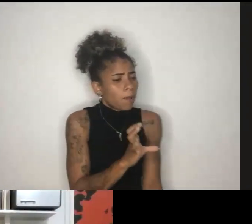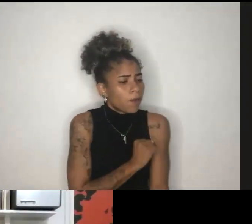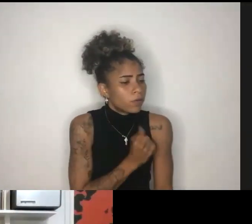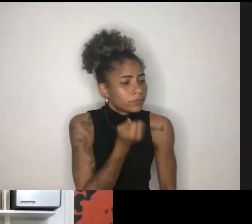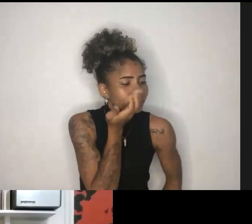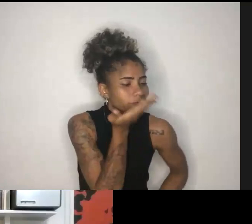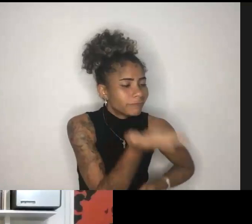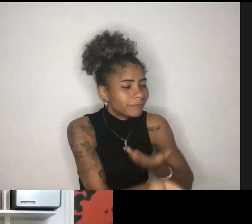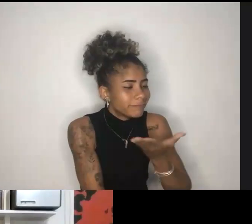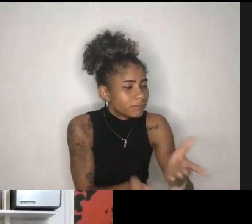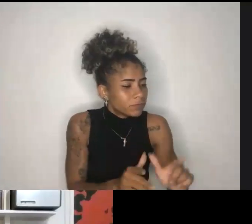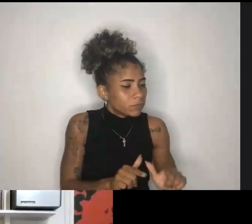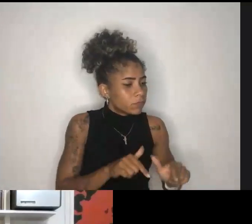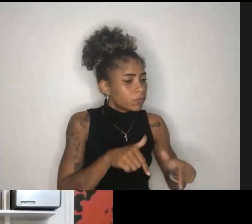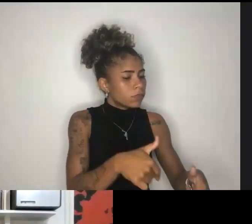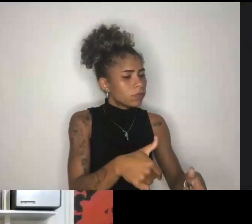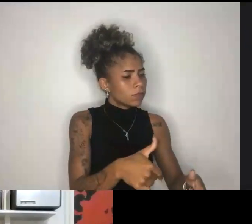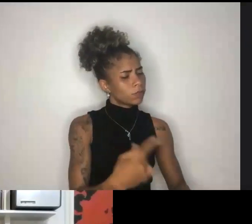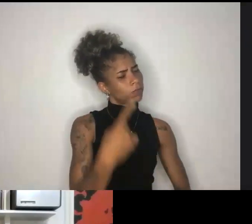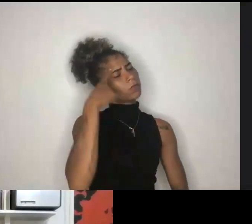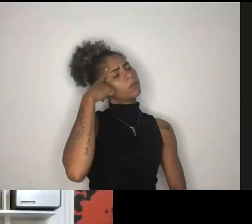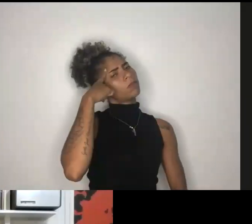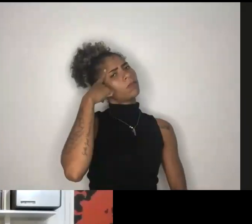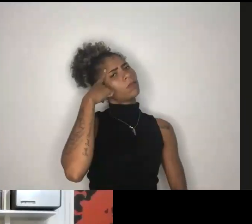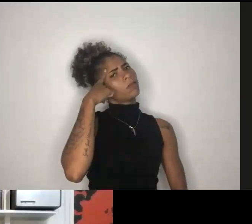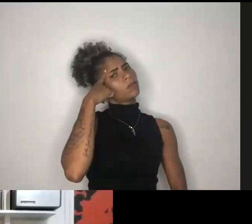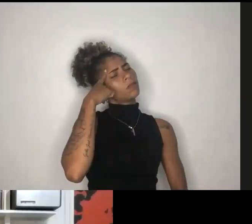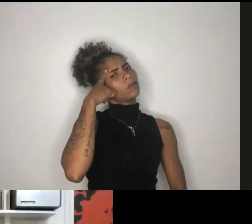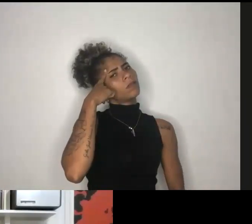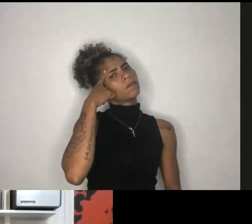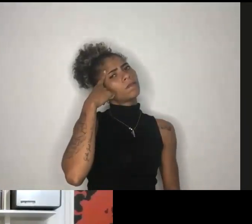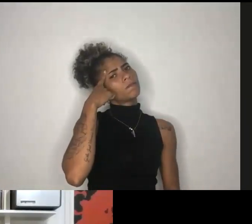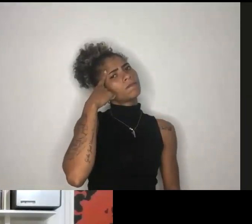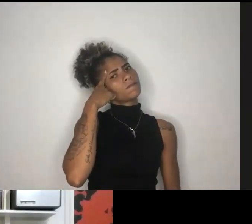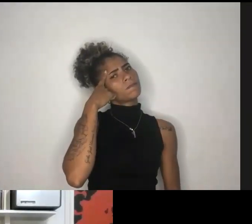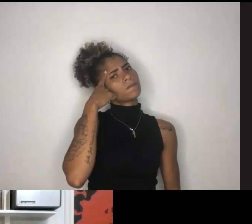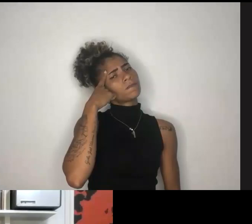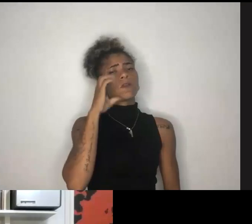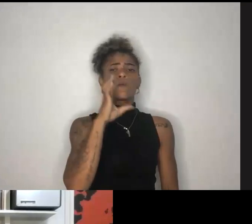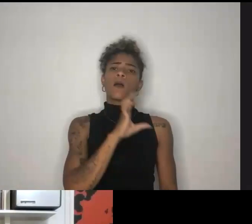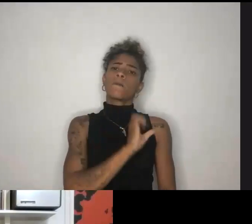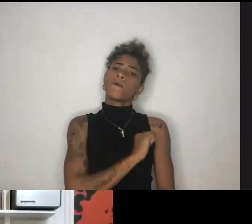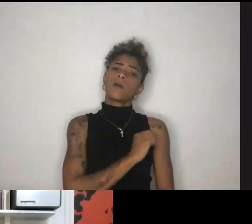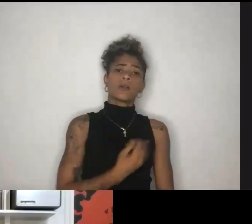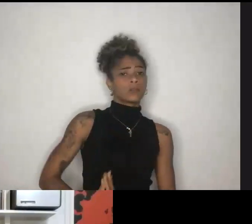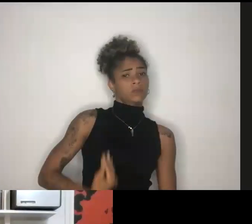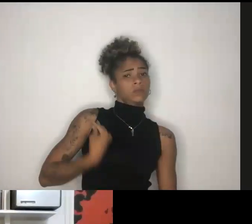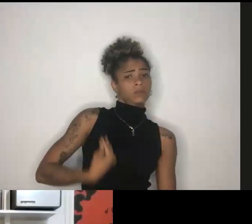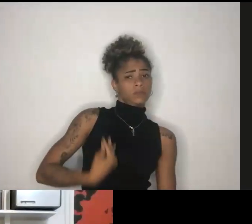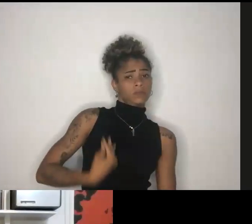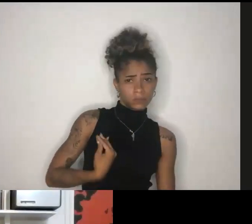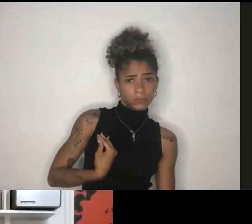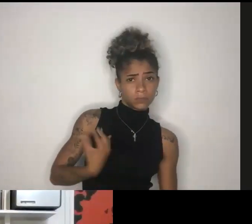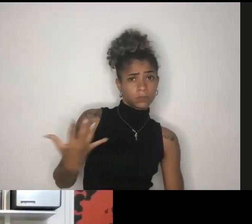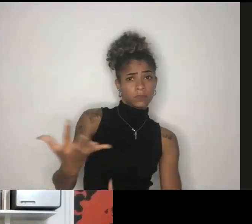E aí a gente pensa Aonde que a o amor ele tá muito presente né na